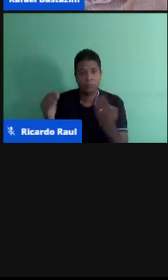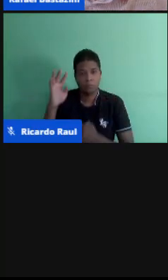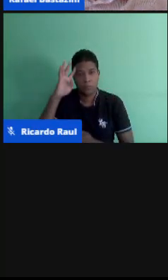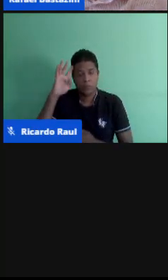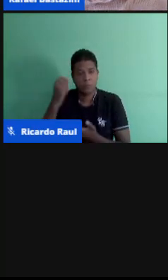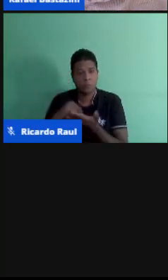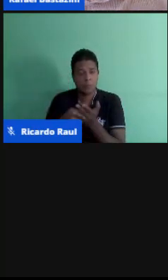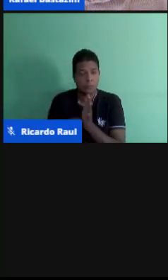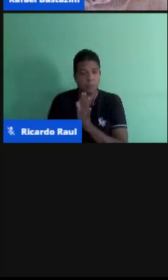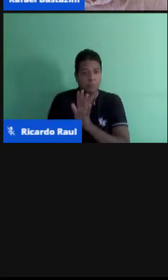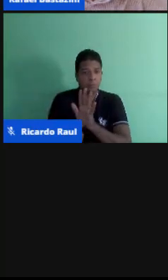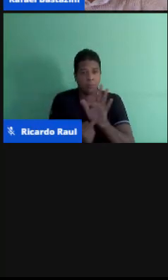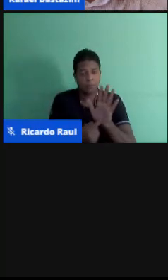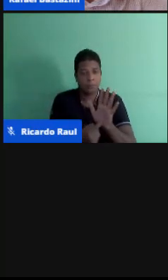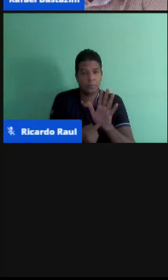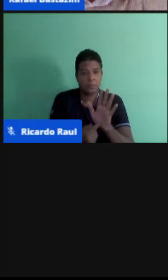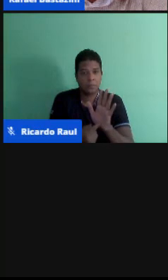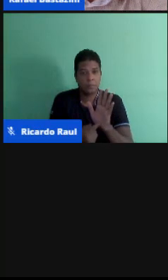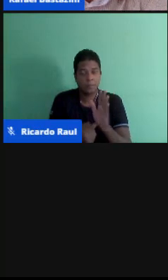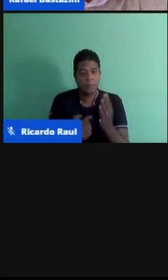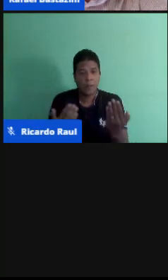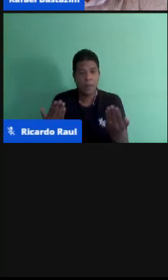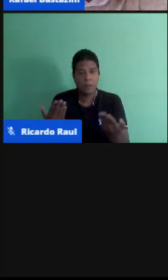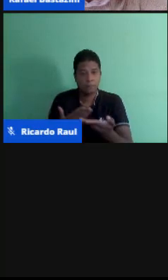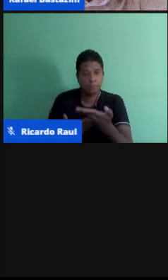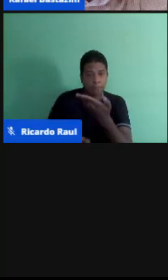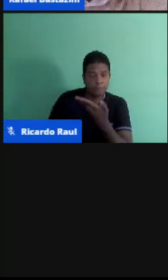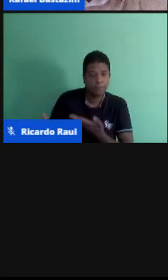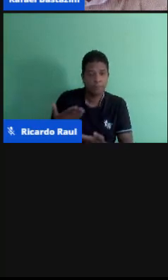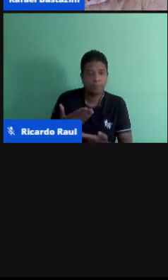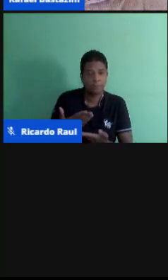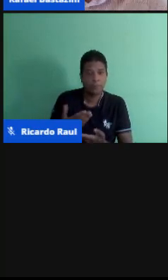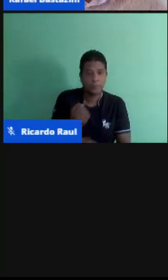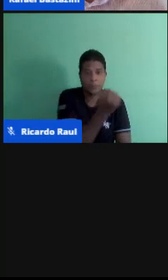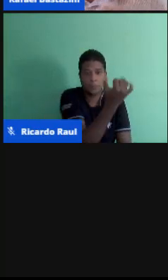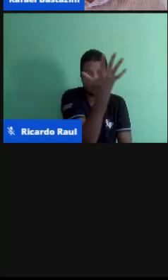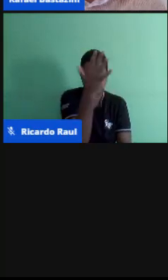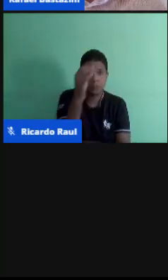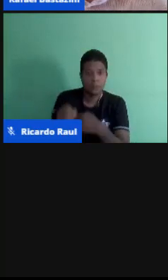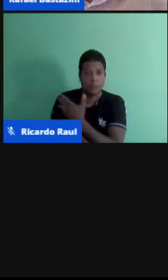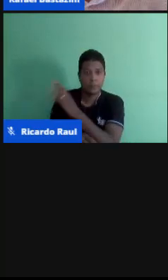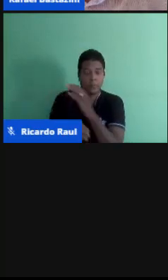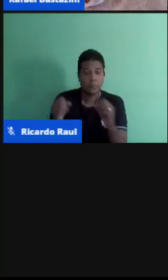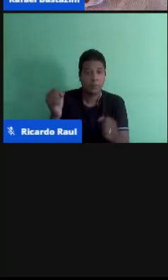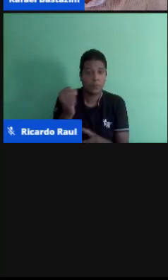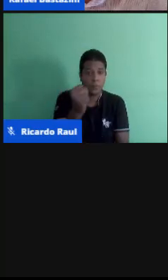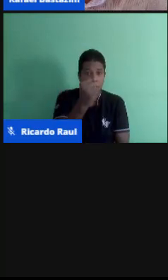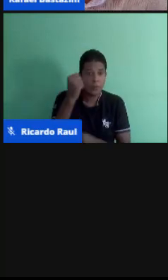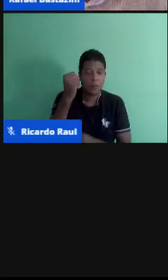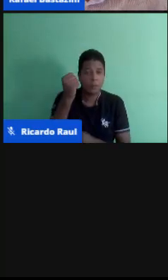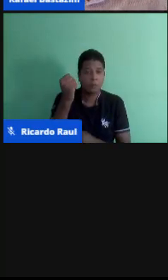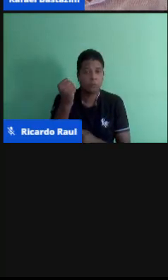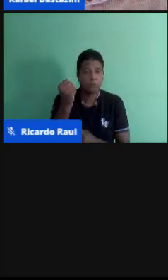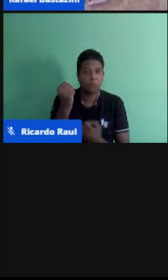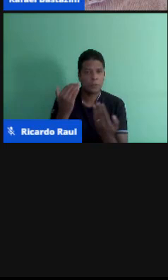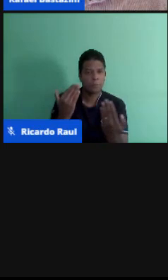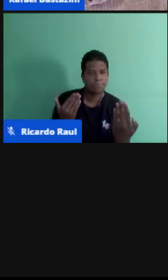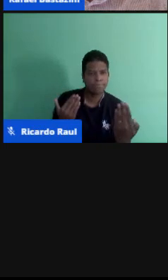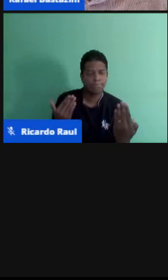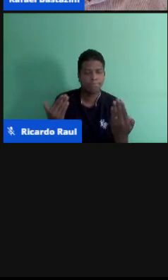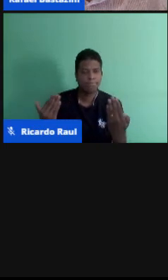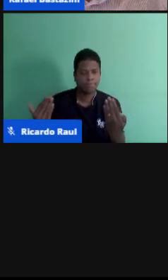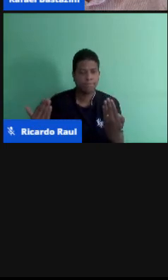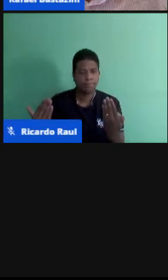eu apresentei para vocês, vai se relacionar com as paisagens de poder, a gente faz uma contraposição. Porque